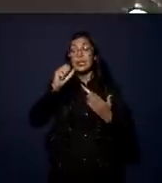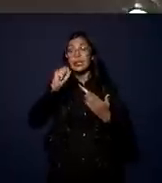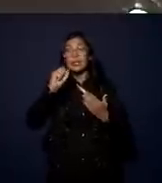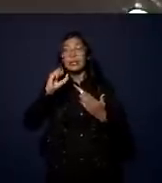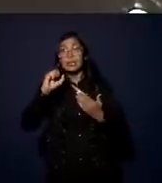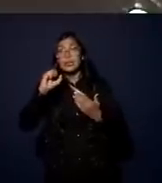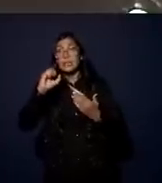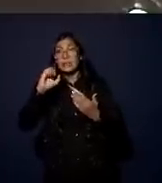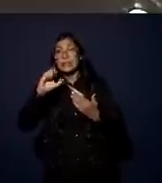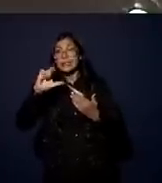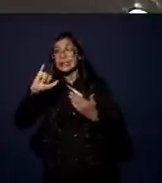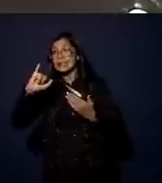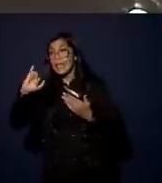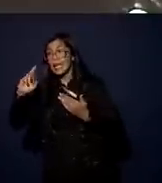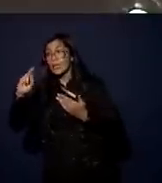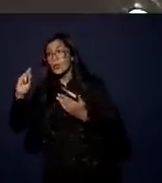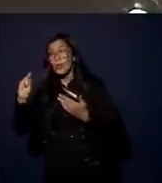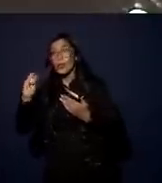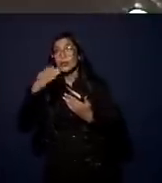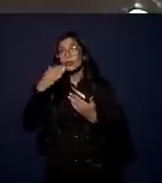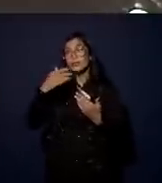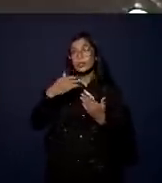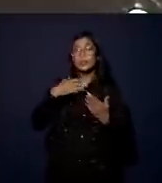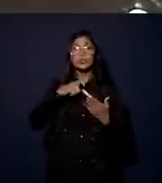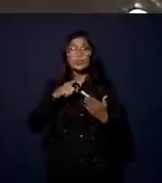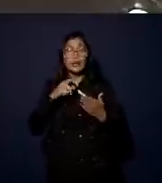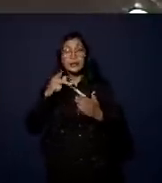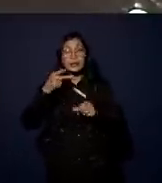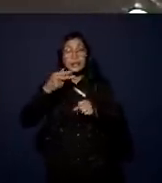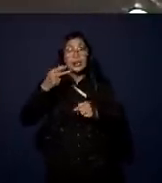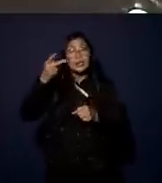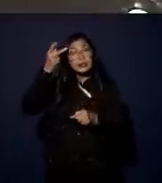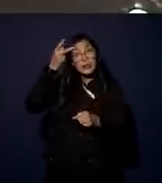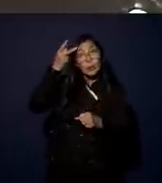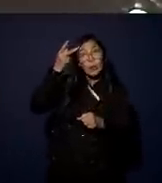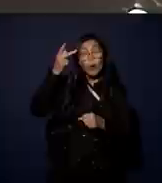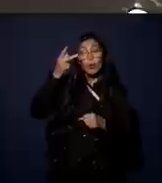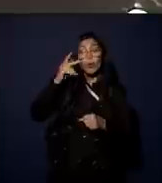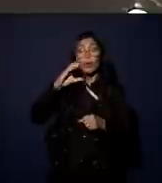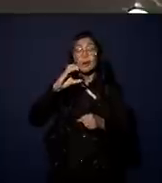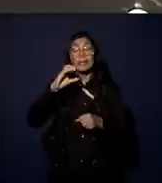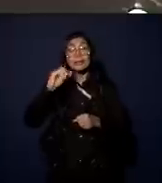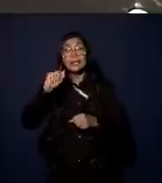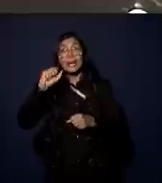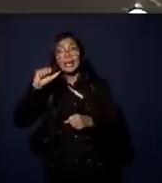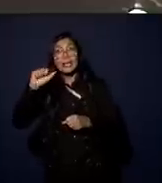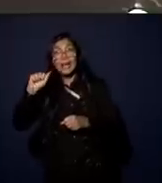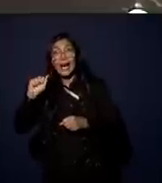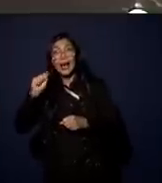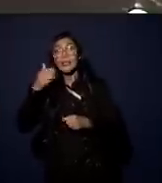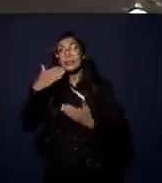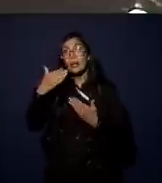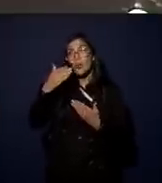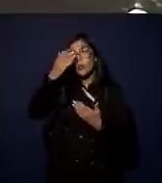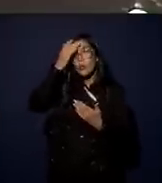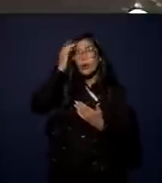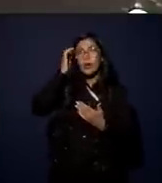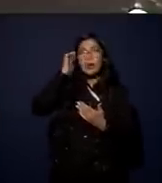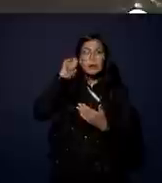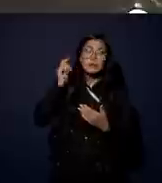exemplo Nossa logística a gente faz logística de última vida em São Paulo para c&a que não tá no nosso marcador é só serviço Logístico